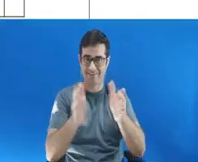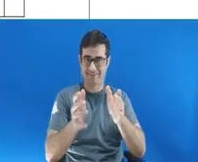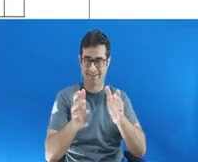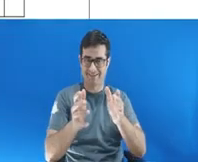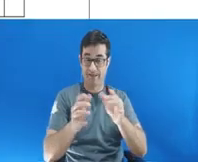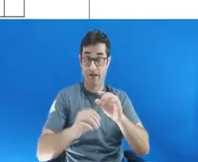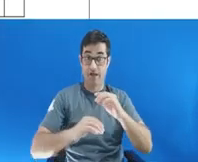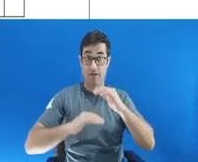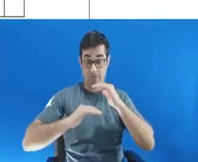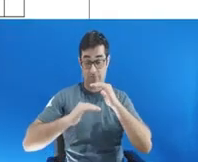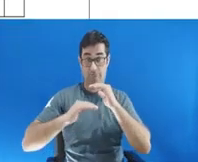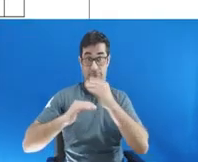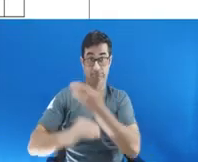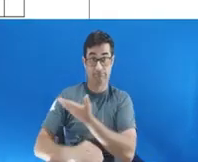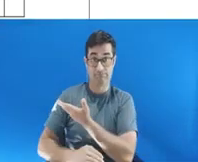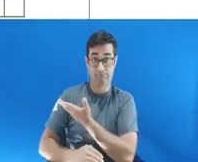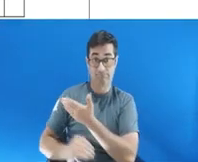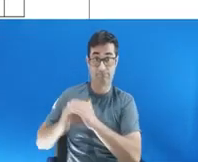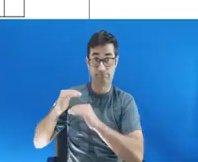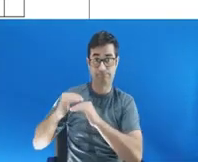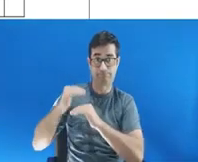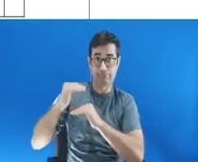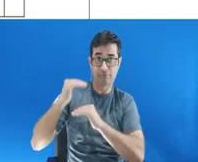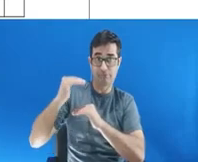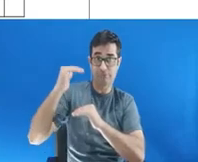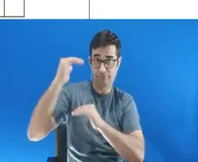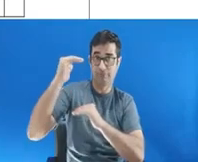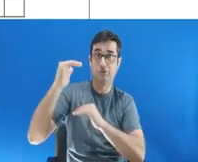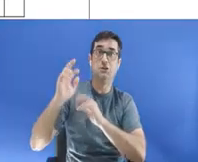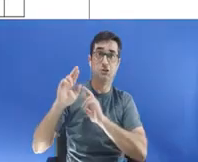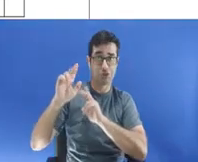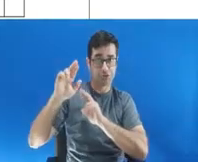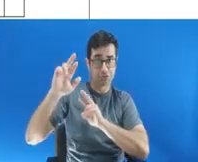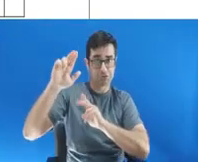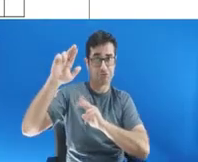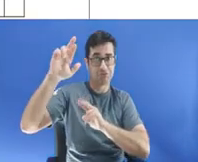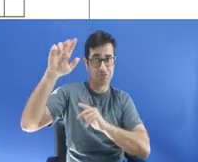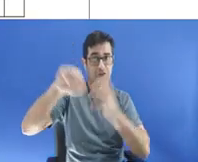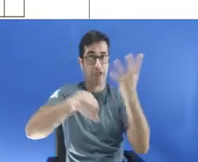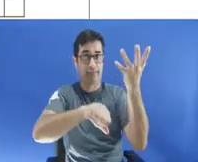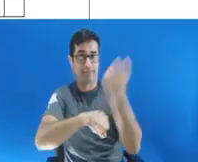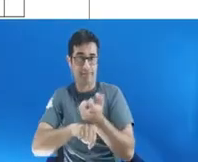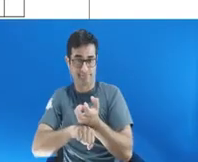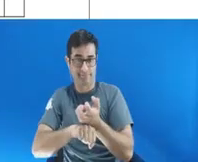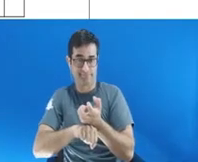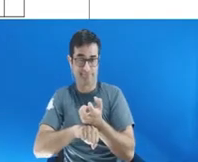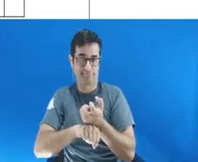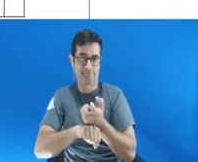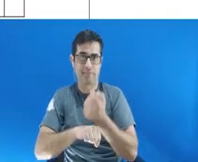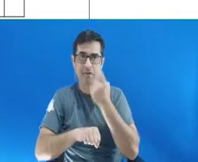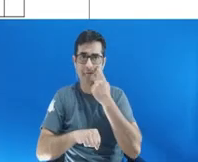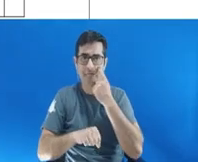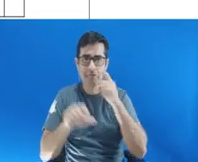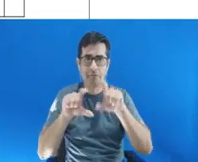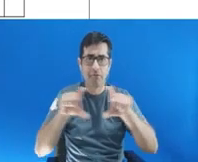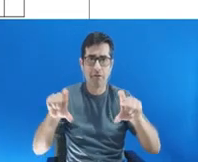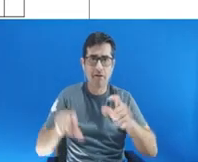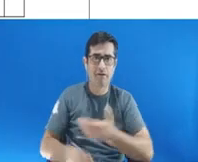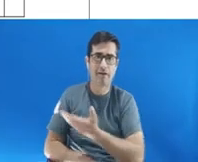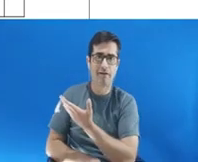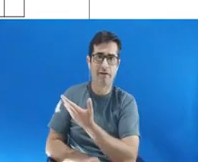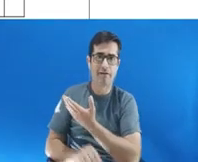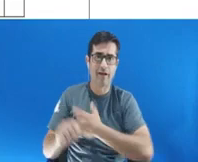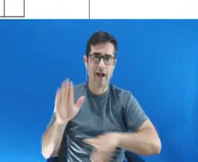Por que eu botei além de Coulomb aqui? A carga de atração eletrostática, a força de atração